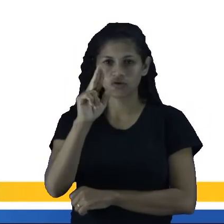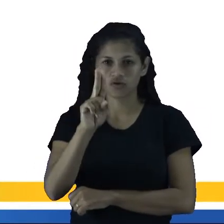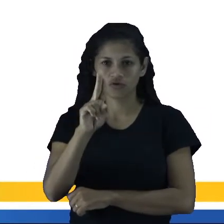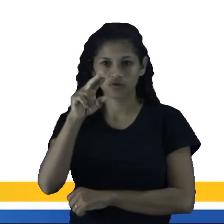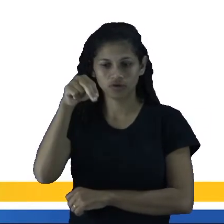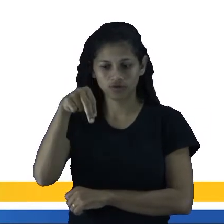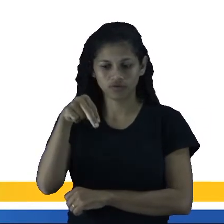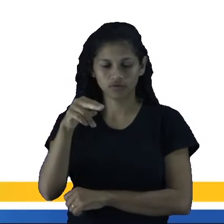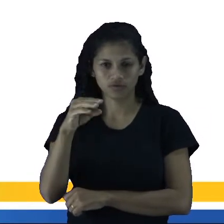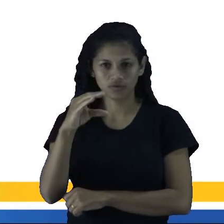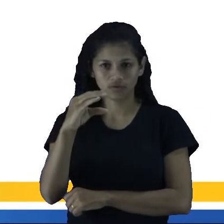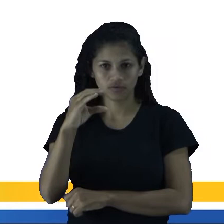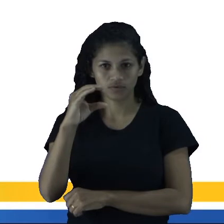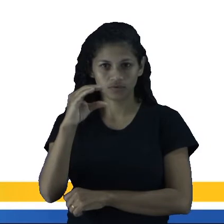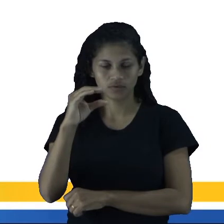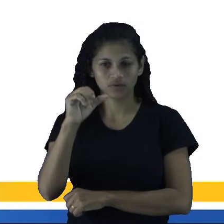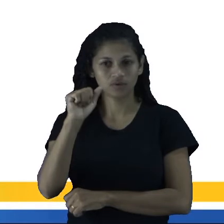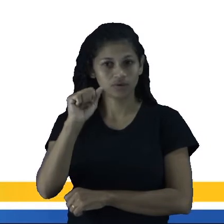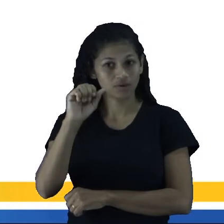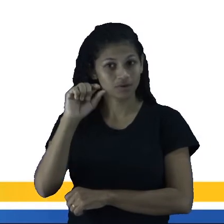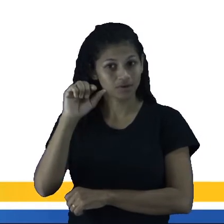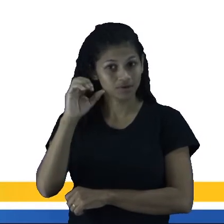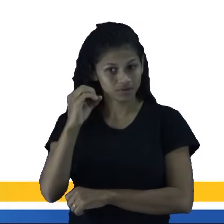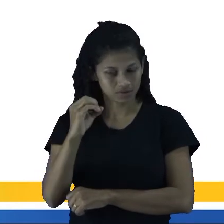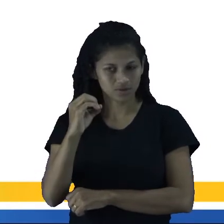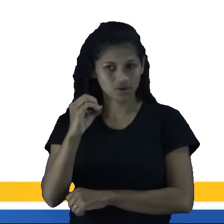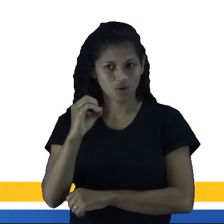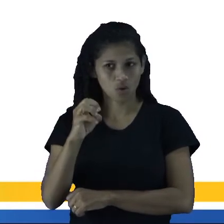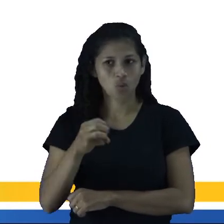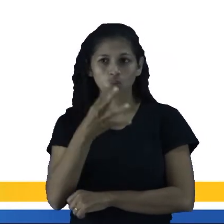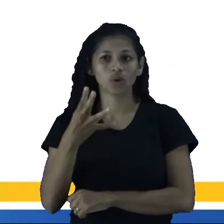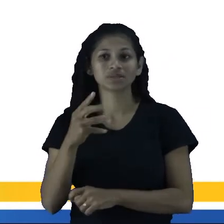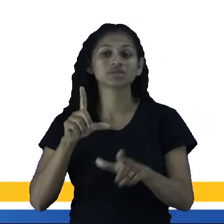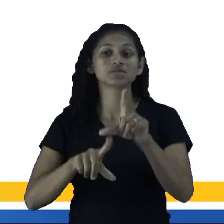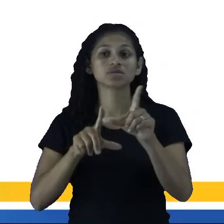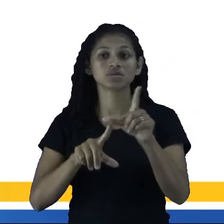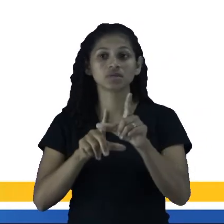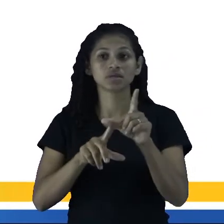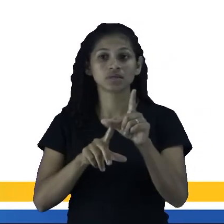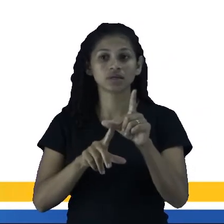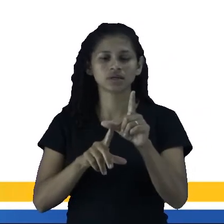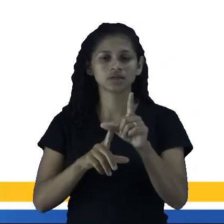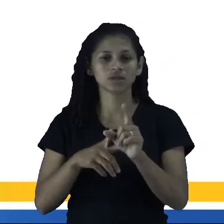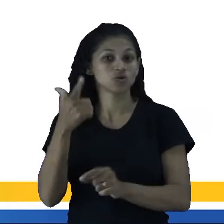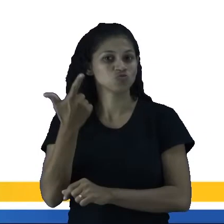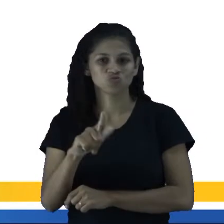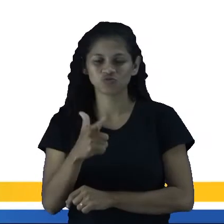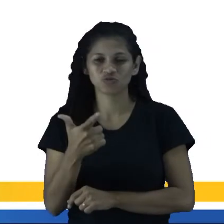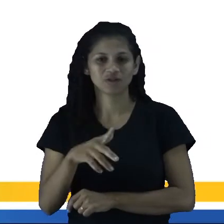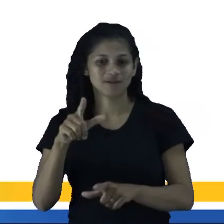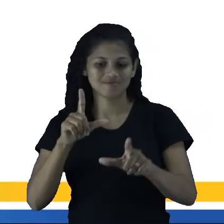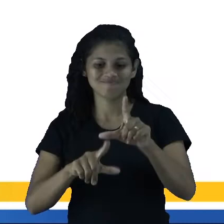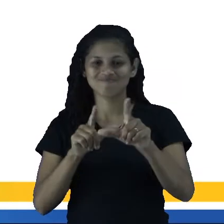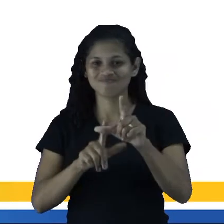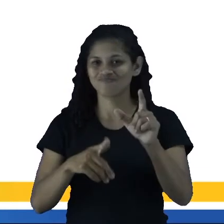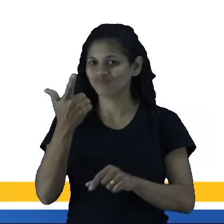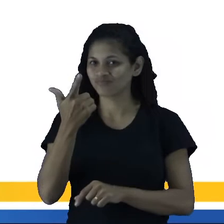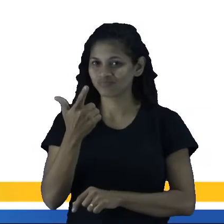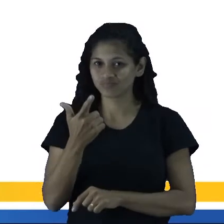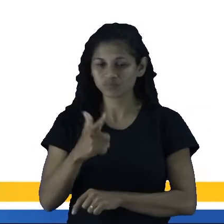6. Correto? Se tem 6 letras e não tem letra repetida, o que você vai fazer? P de 6, que